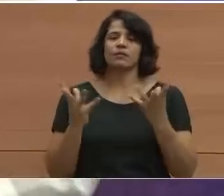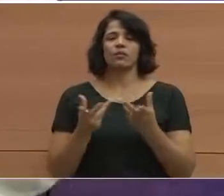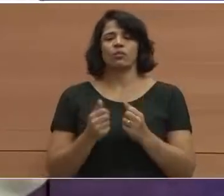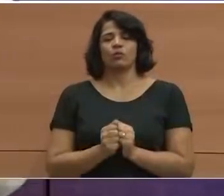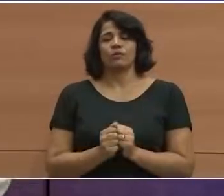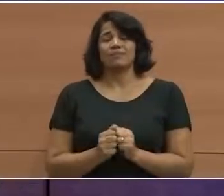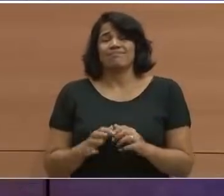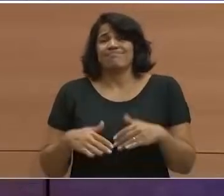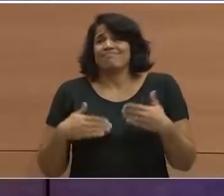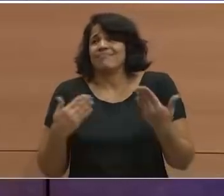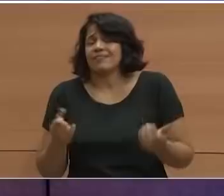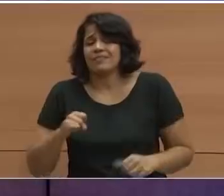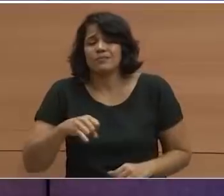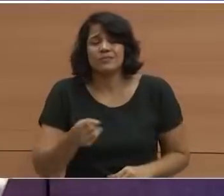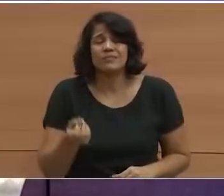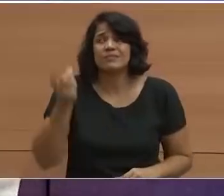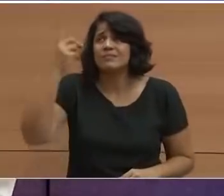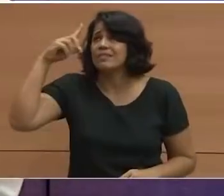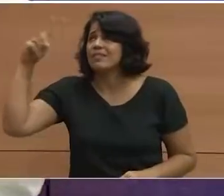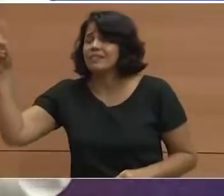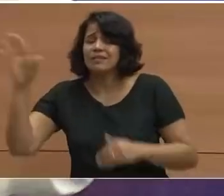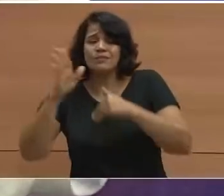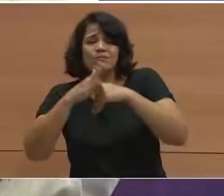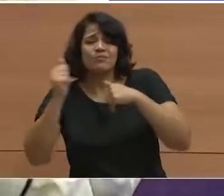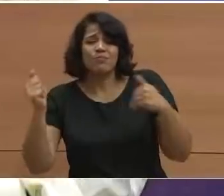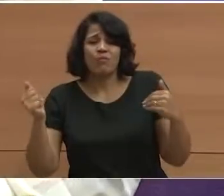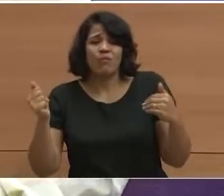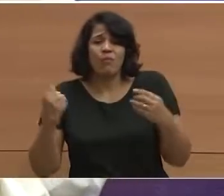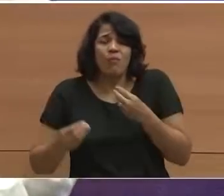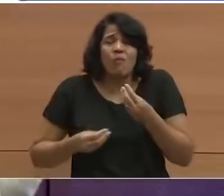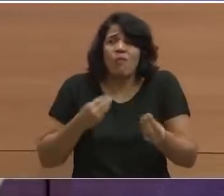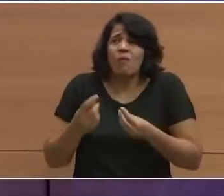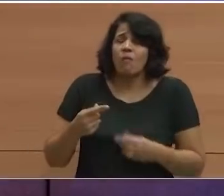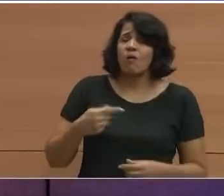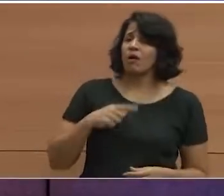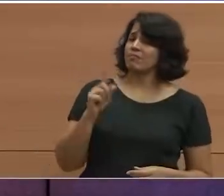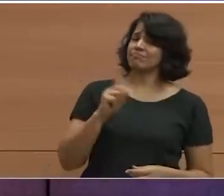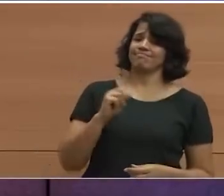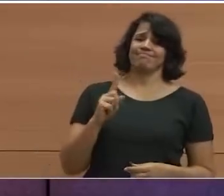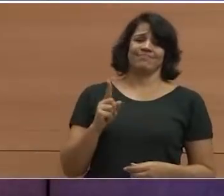acolheu, como eu posso não acolher, não é isso? Bom, eu só quis ler isso aqui para vocês, que